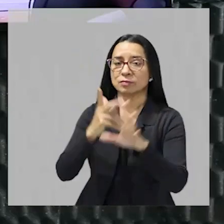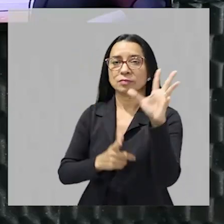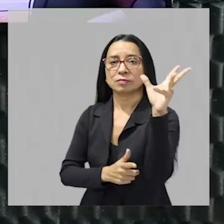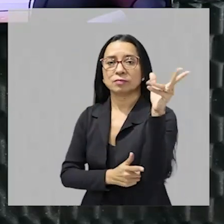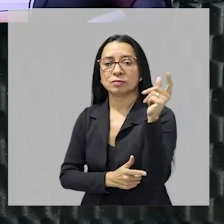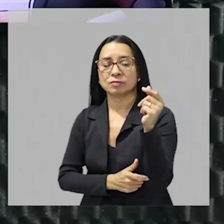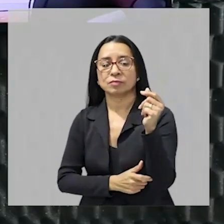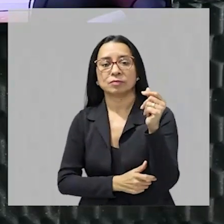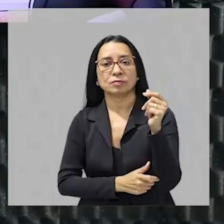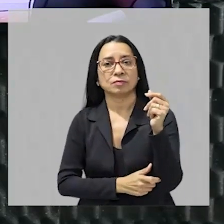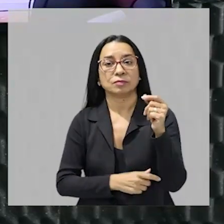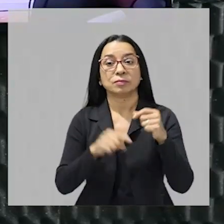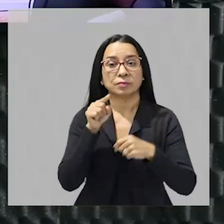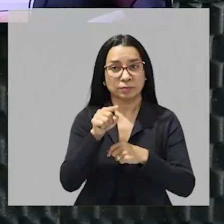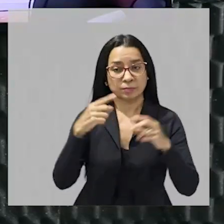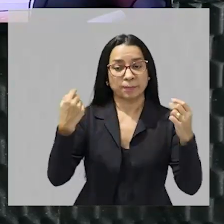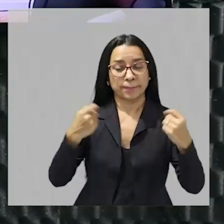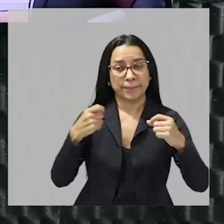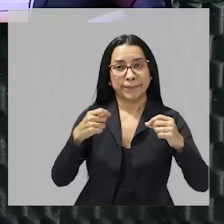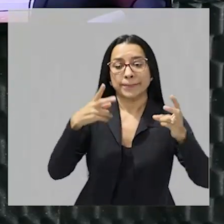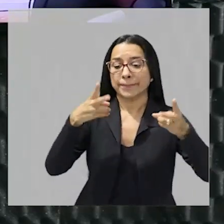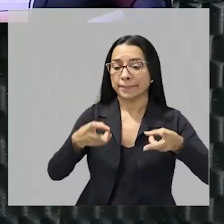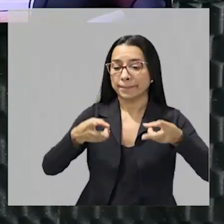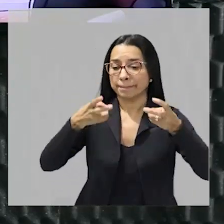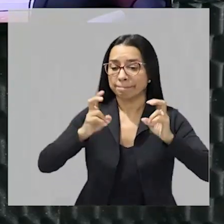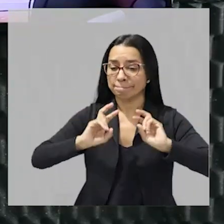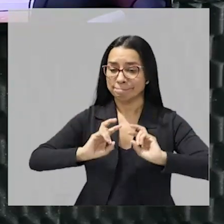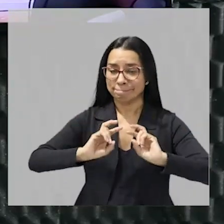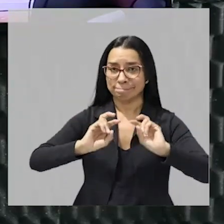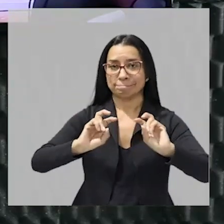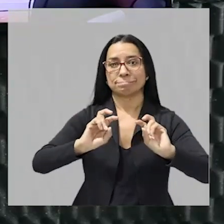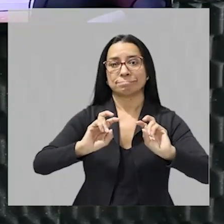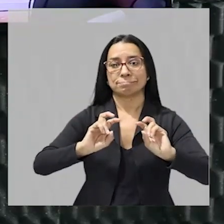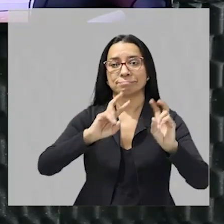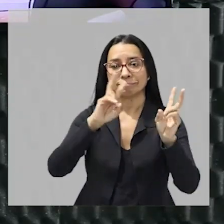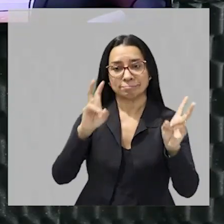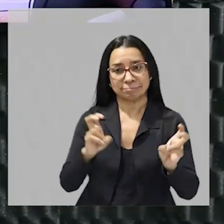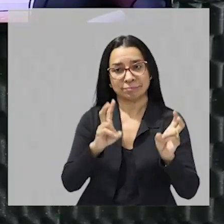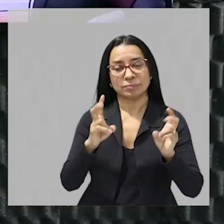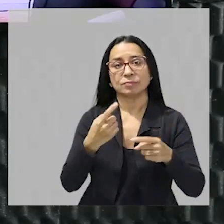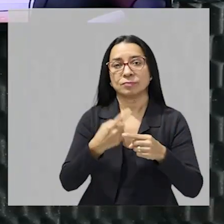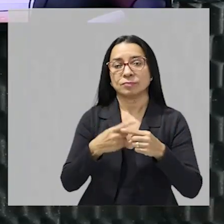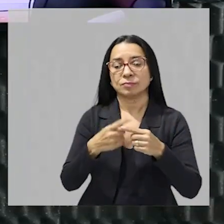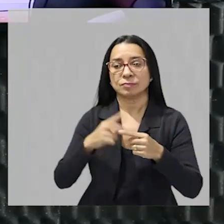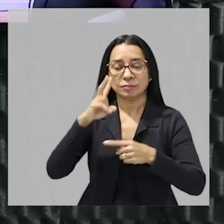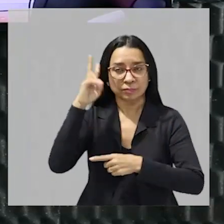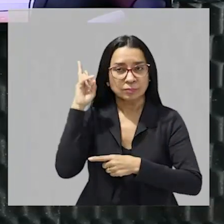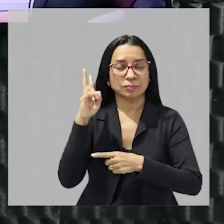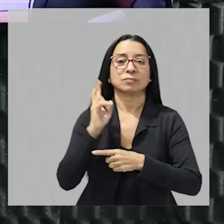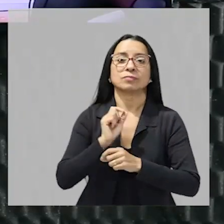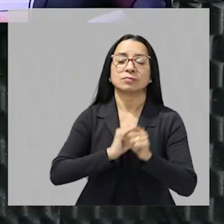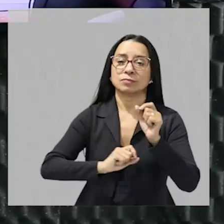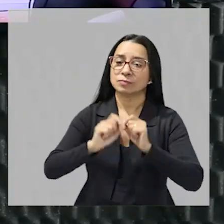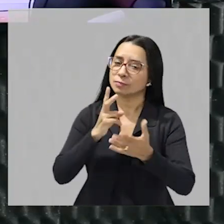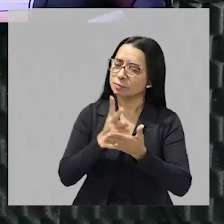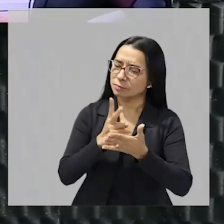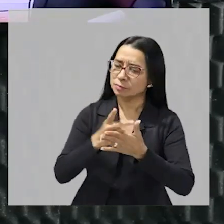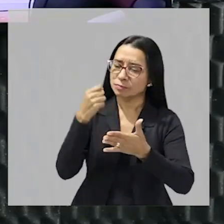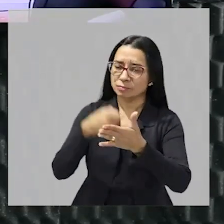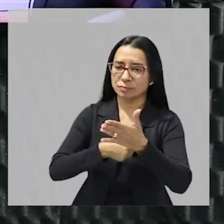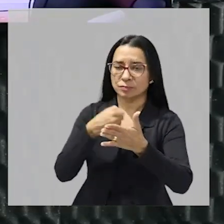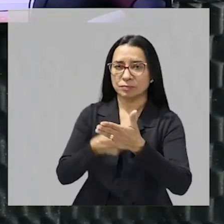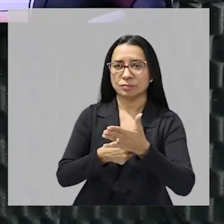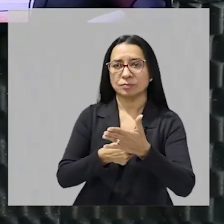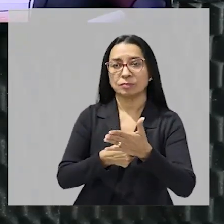essa temática porque as bancas cobram constantemente, belezinha? Antes de começar, só quero te dar aquele recado